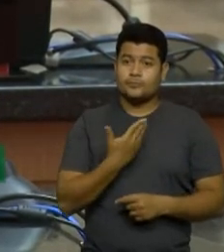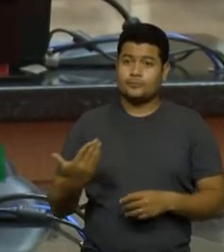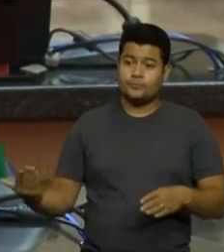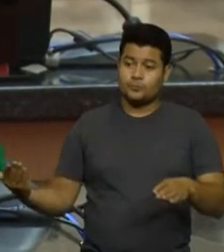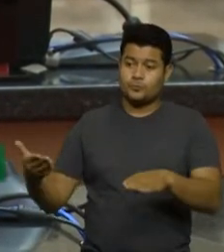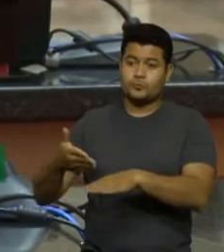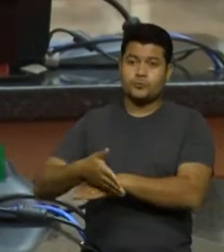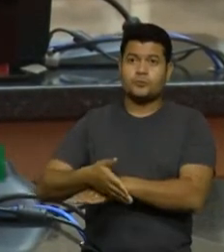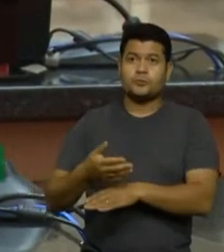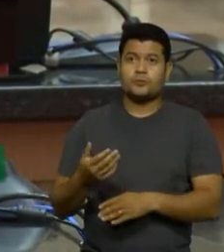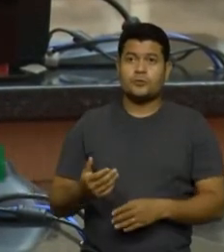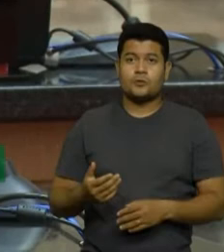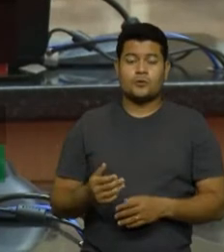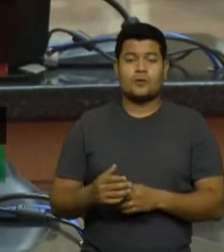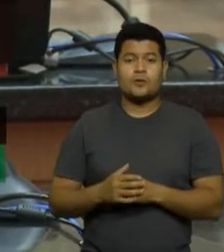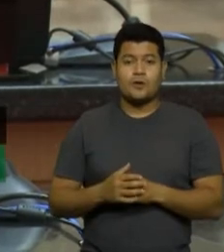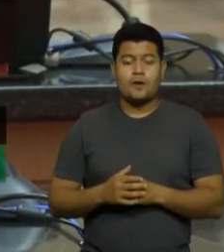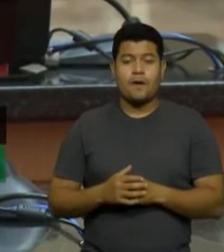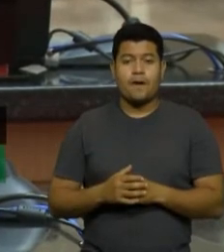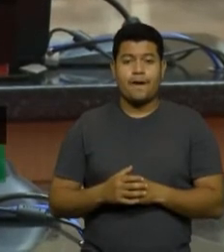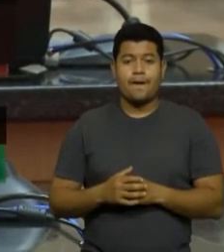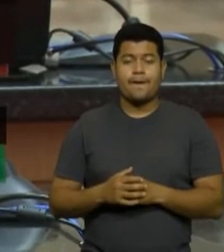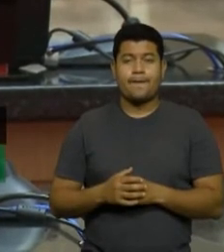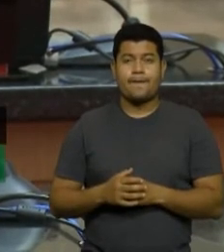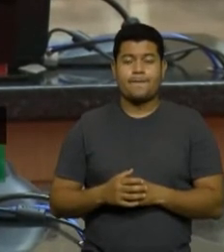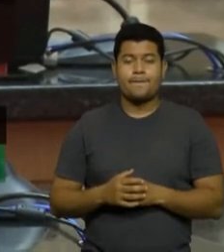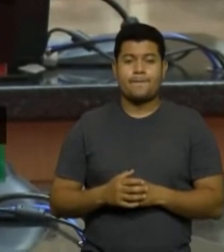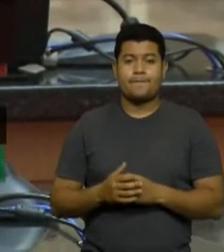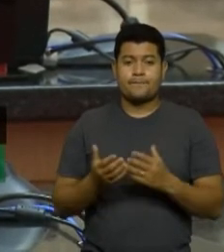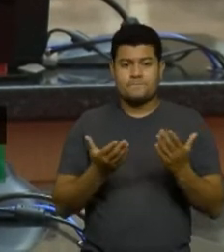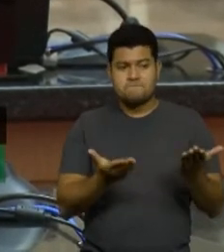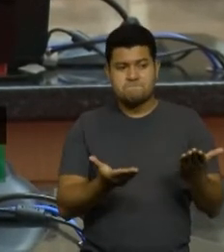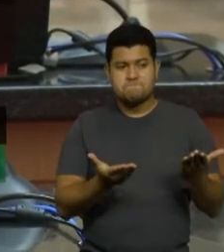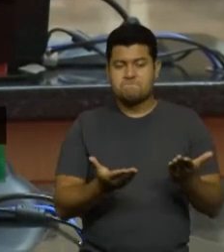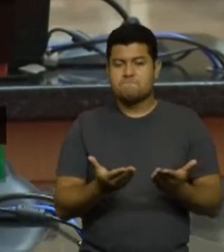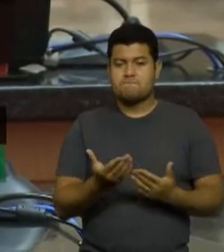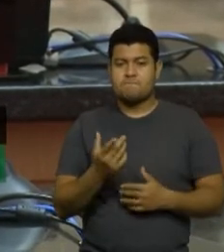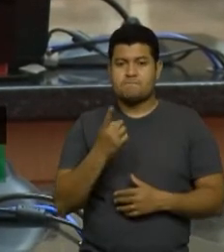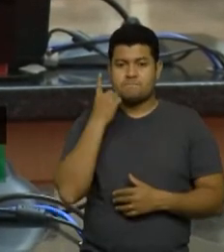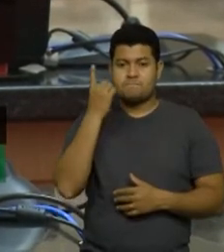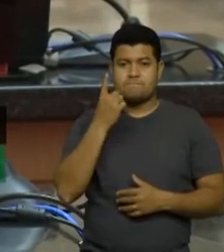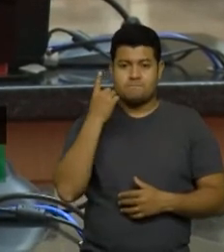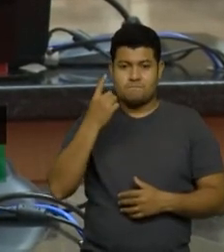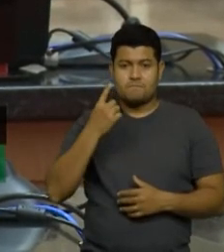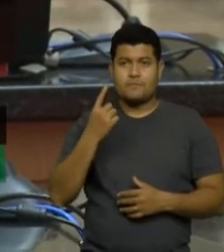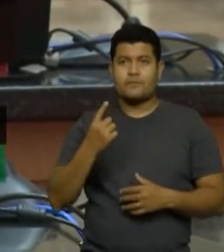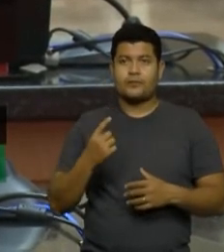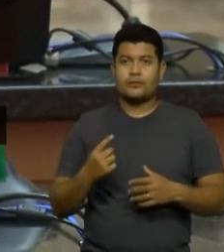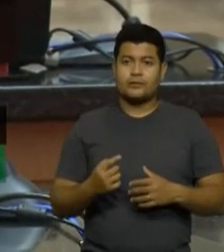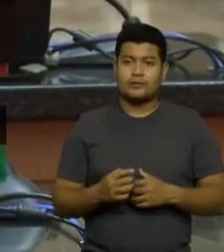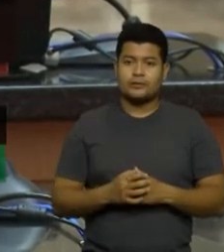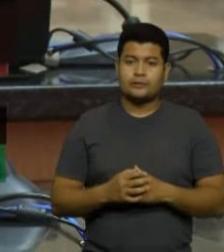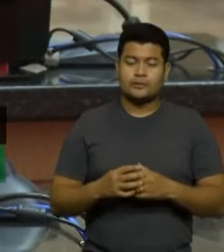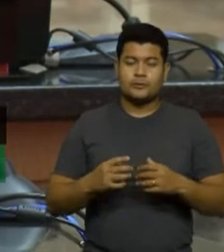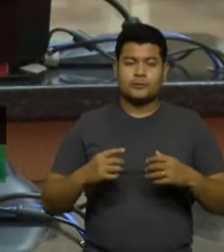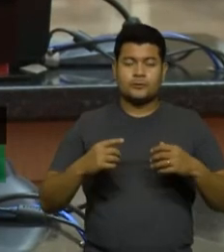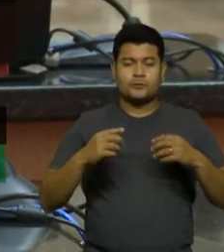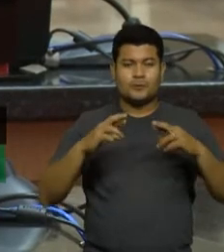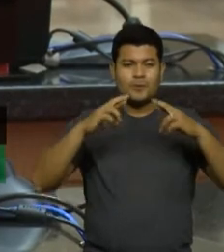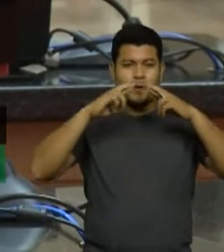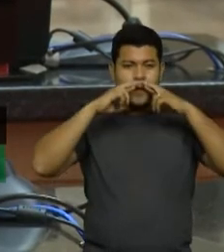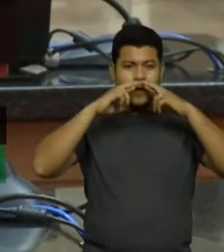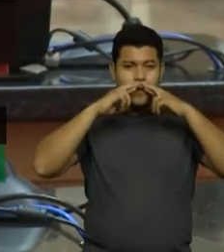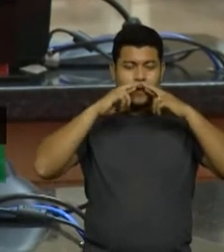lá de Bedão Batista, nosso grande deputado Titon. Até seria desnecessário que a gente falasse,